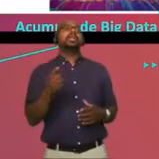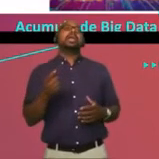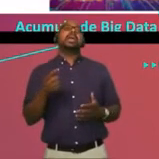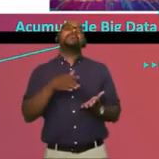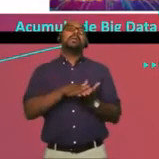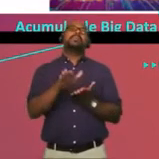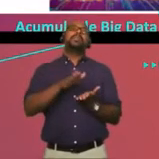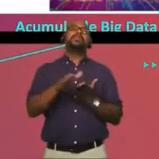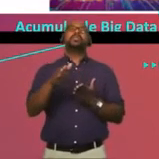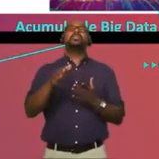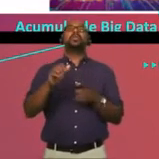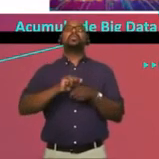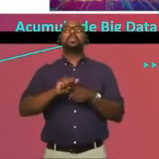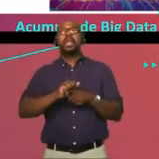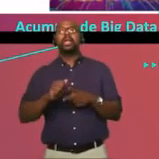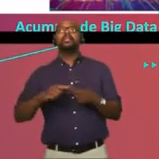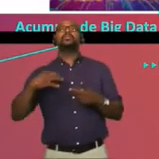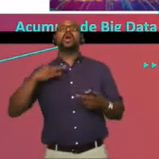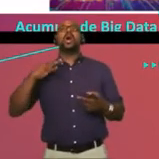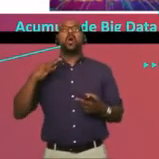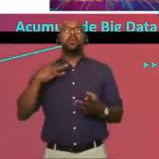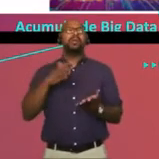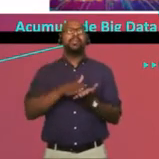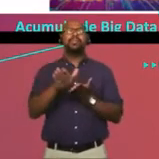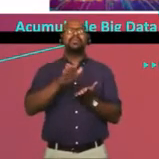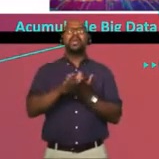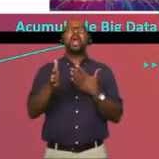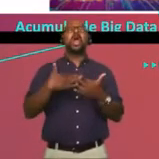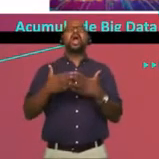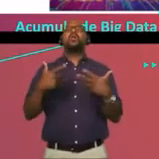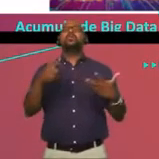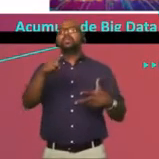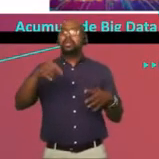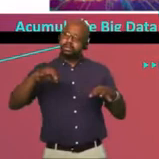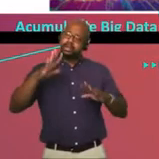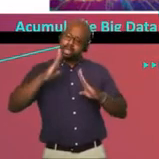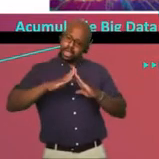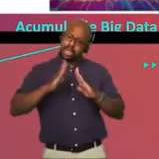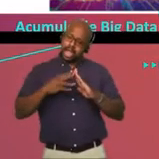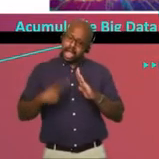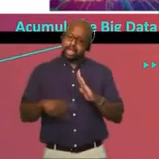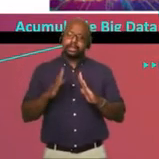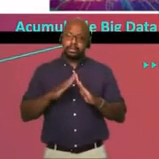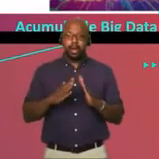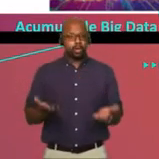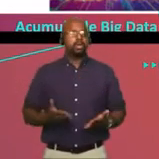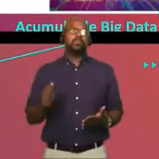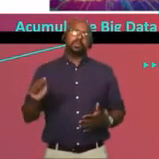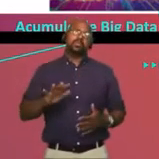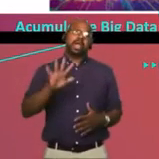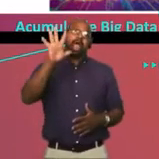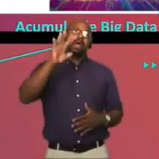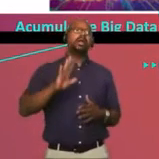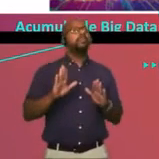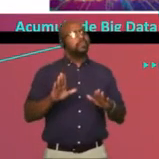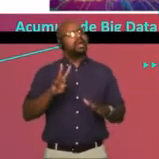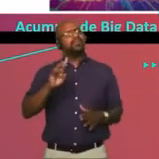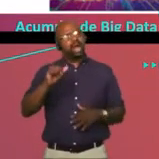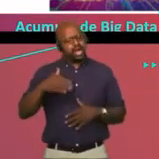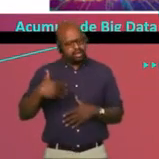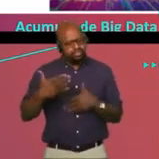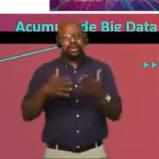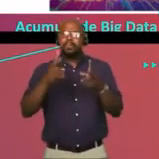imprimir o seu tênis e imprimir a sua roupa imprimir o que você quer na impressora 3D em sua casa por enquanto é muito cara O que